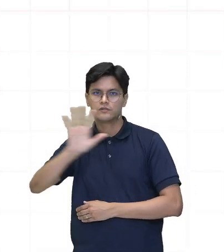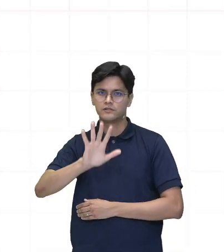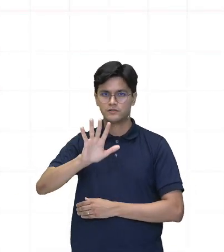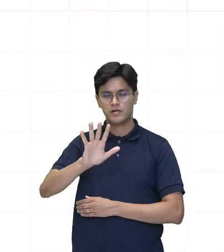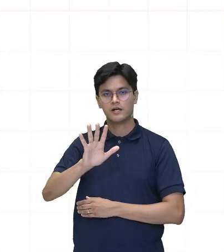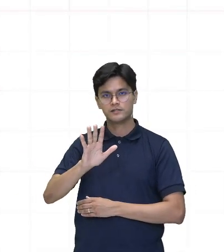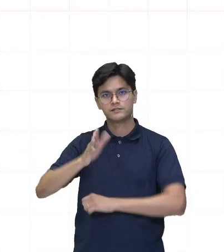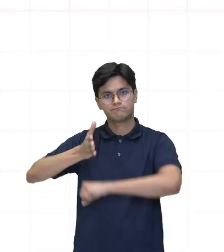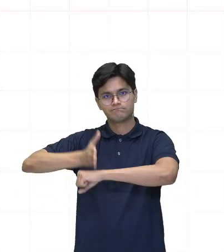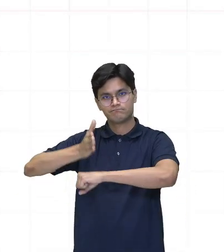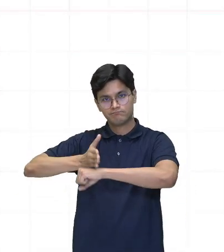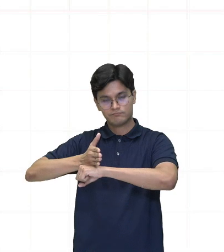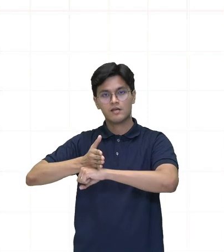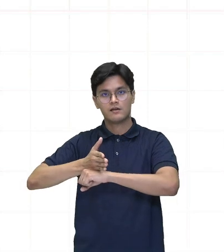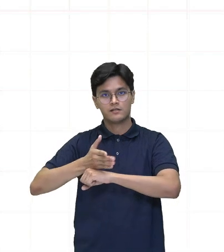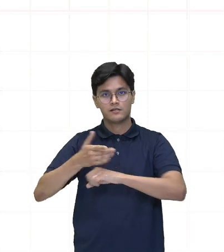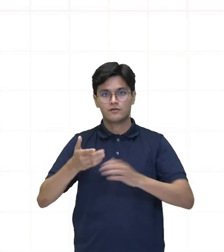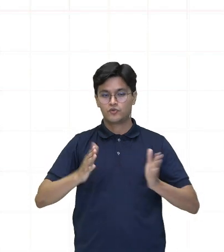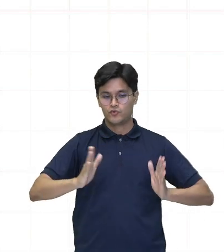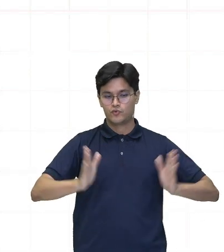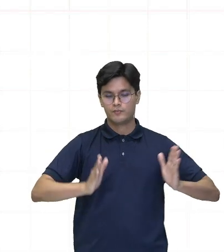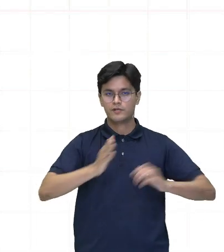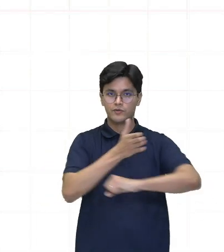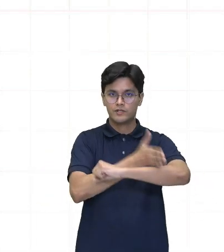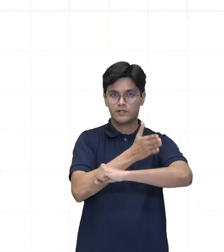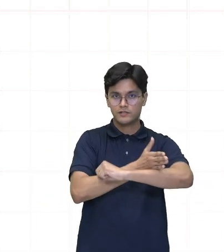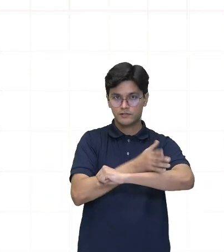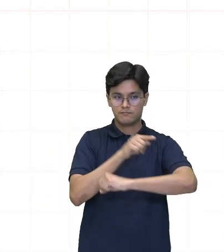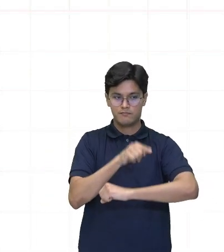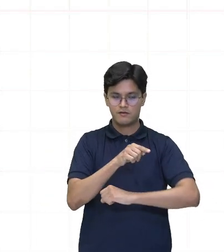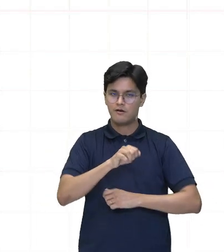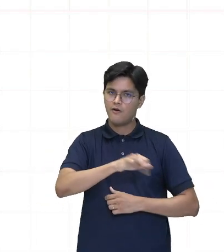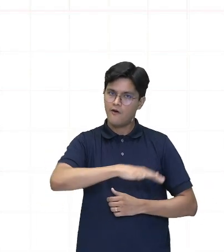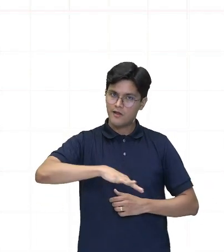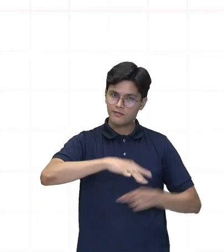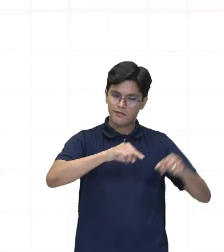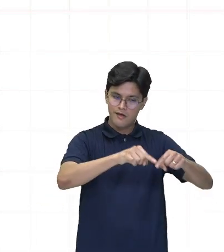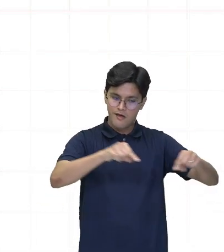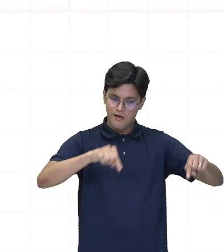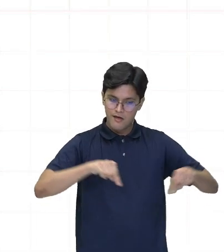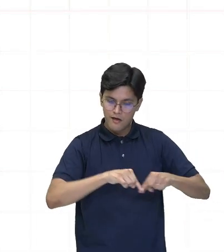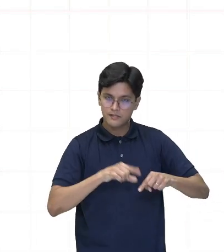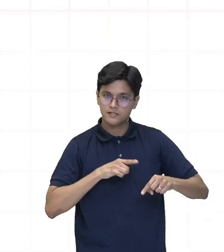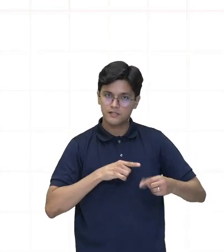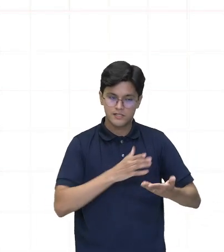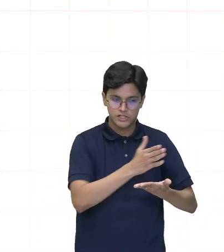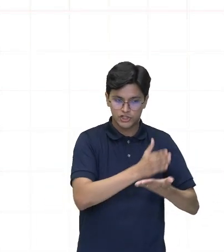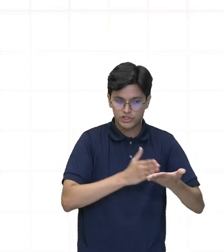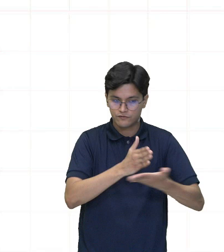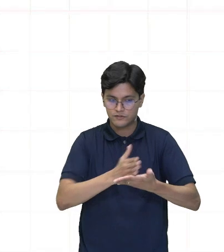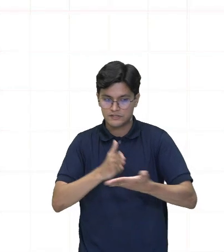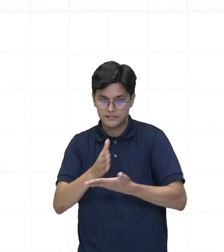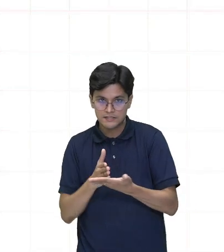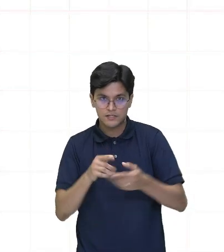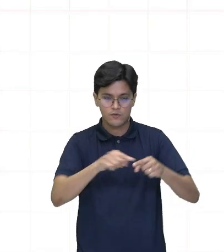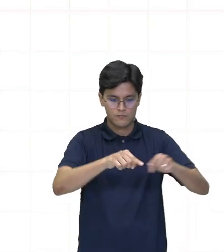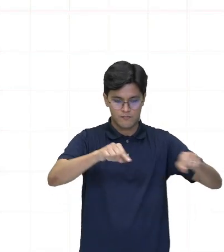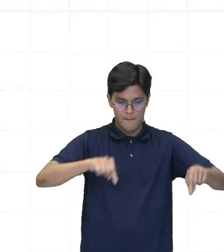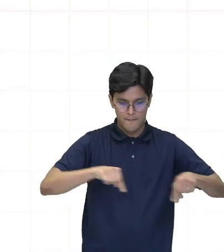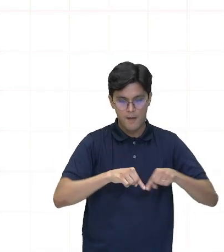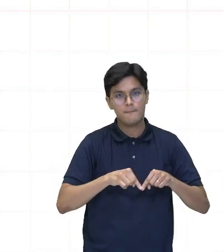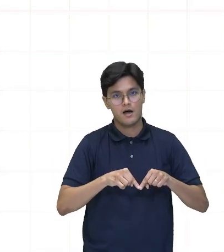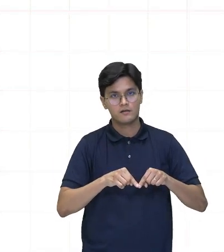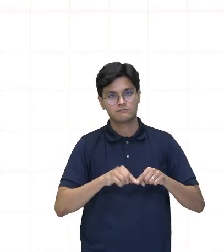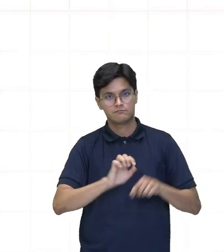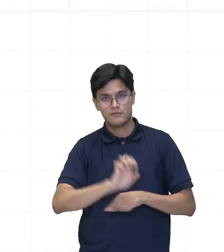da igreja. Esses dois últimos detinham diversos privilégios e eles eram os donos, os proprietários dos